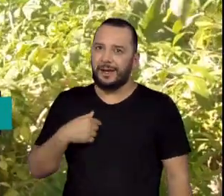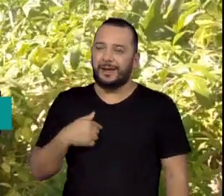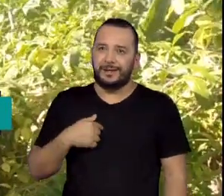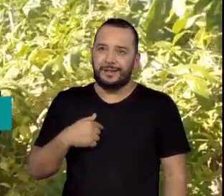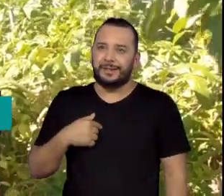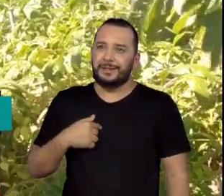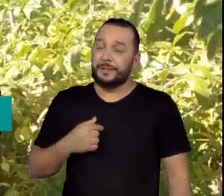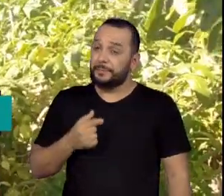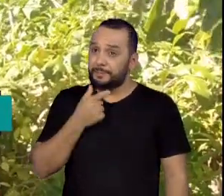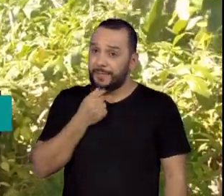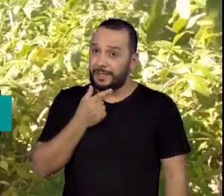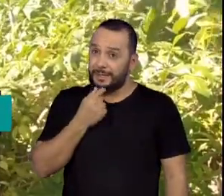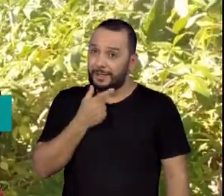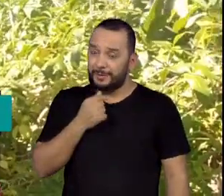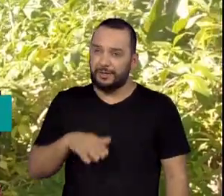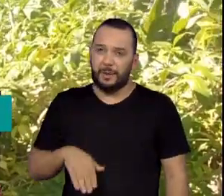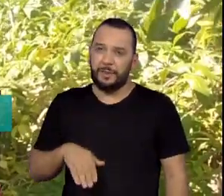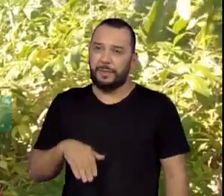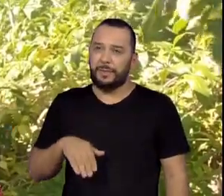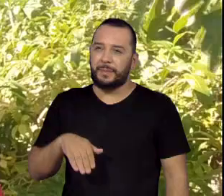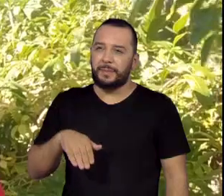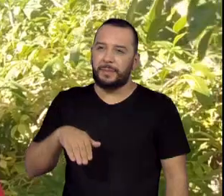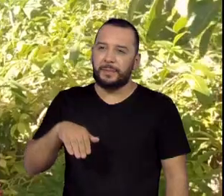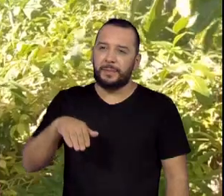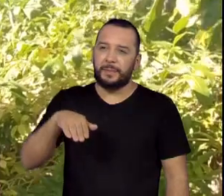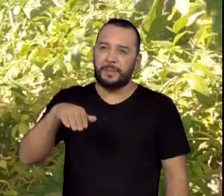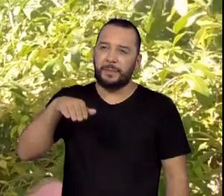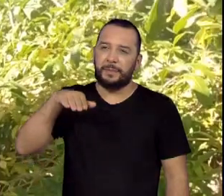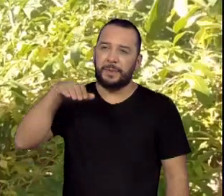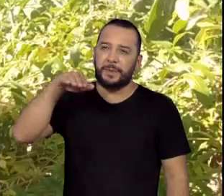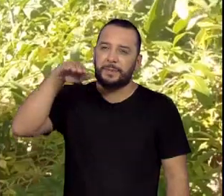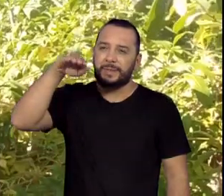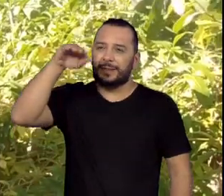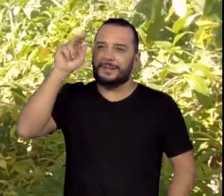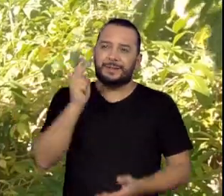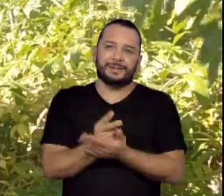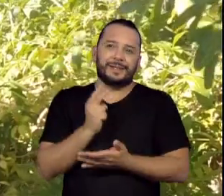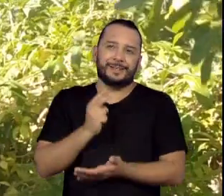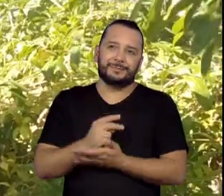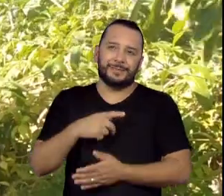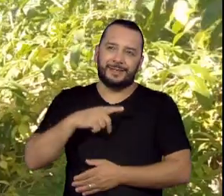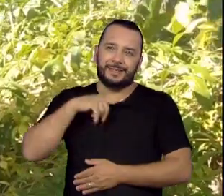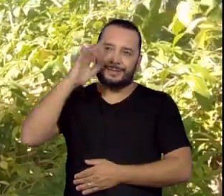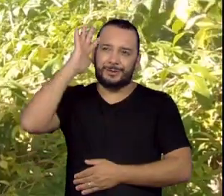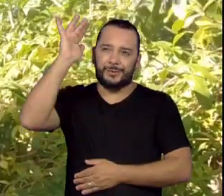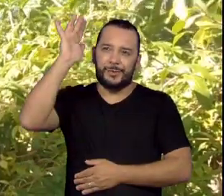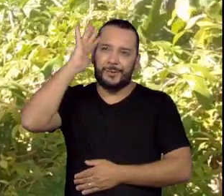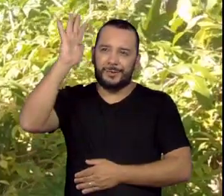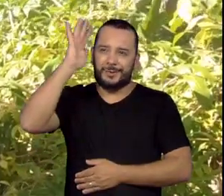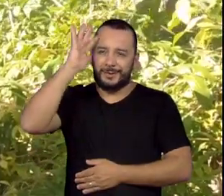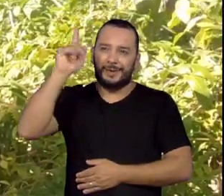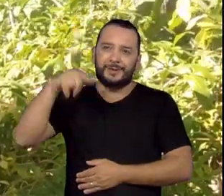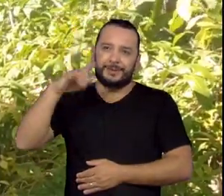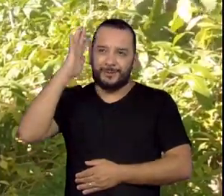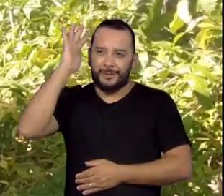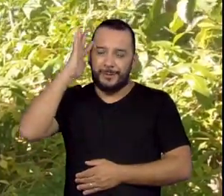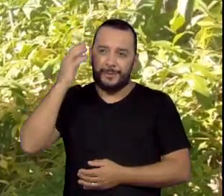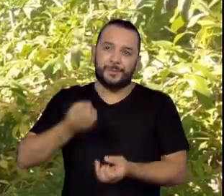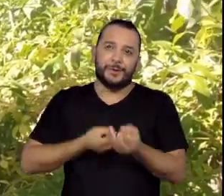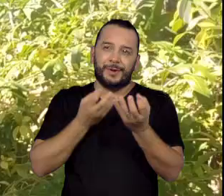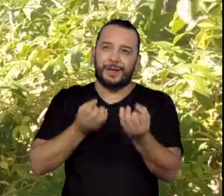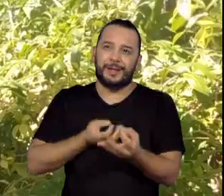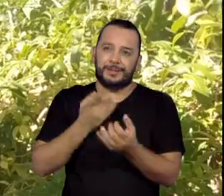prolonga no tempo e no espaço, no sonho. Ele é habitado pelo sonho. Esse sonho é um sonho poético, é um sonho